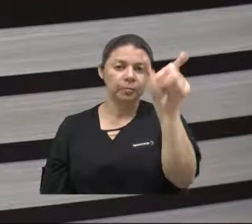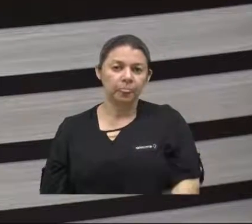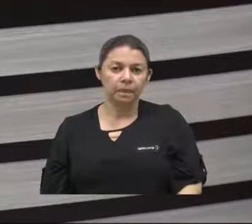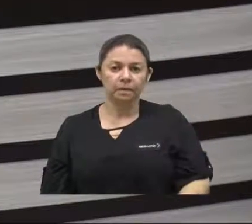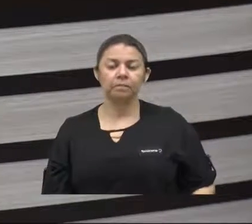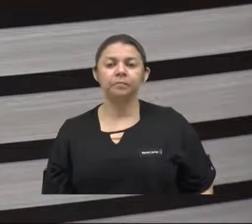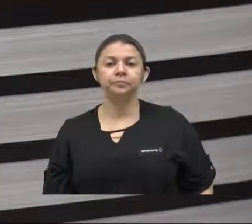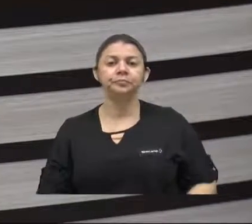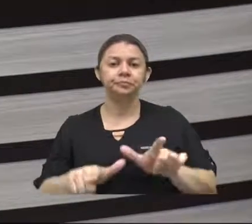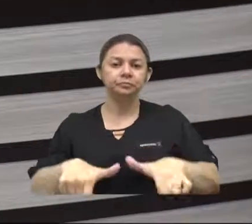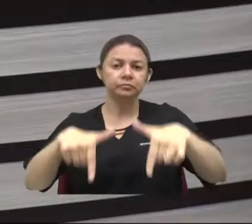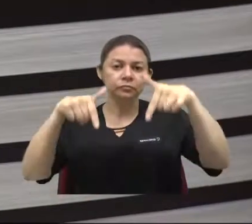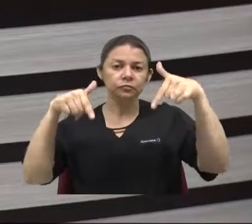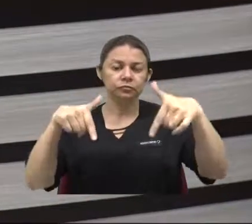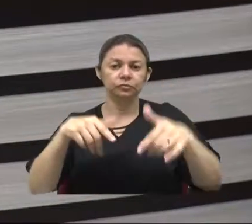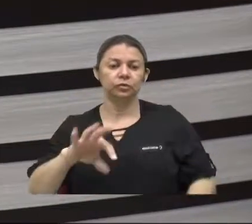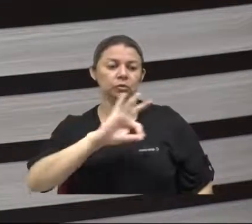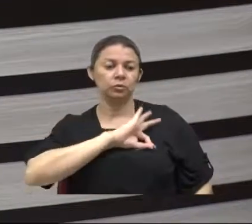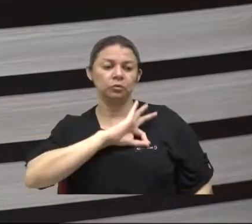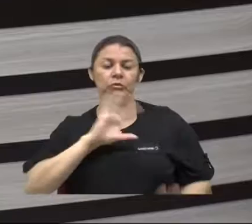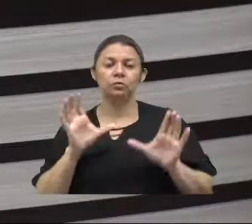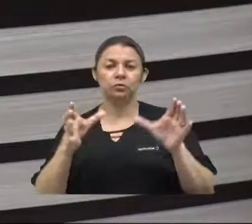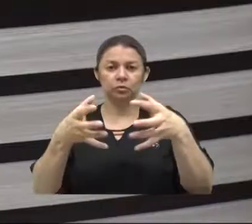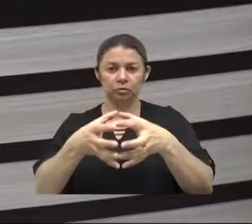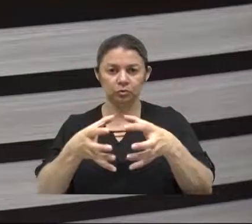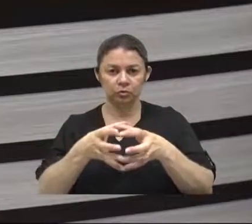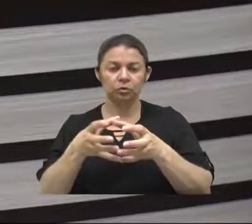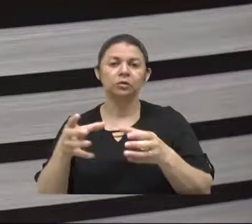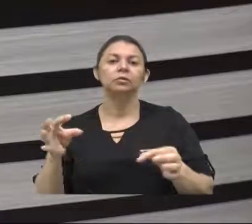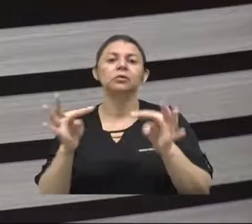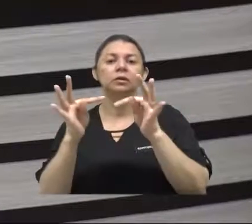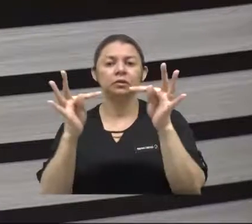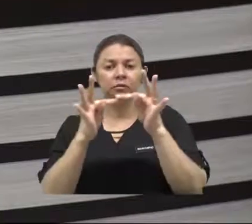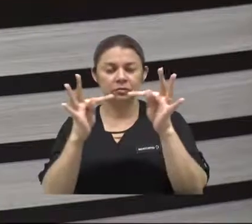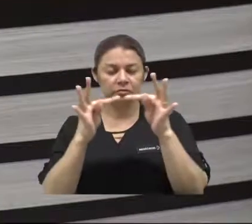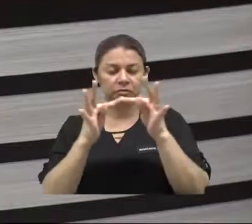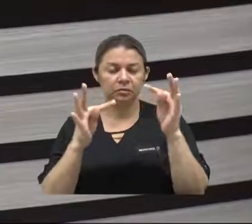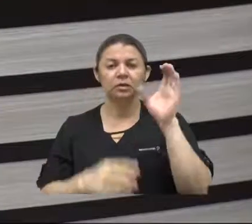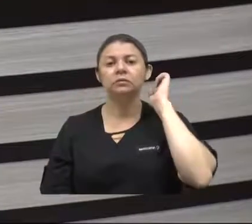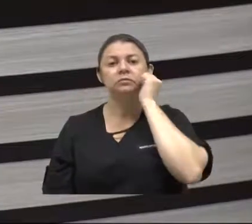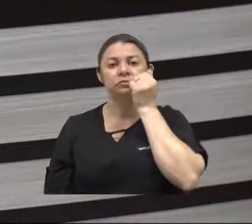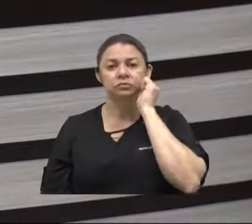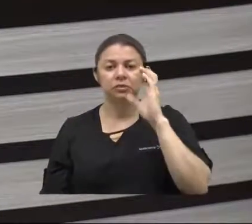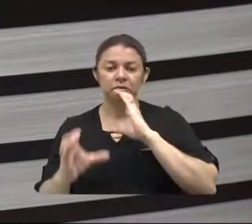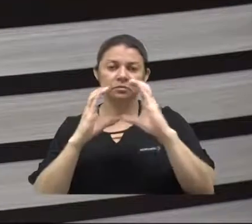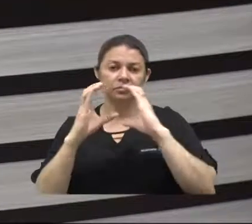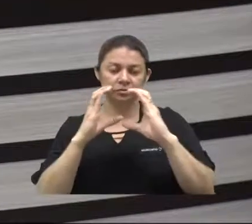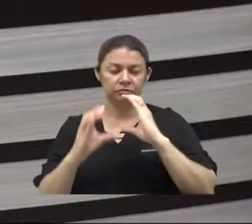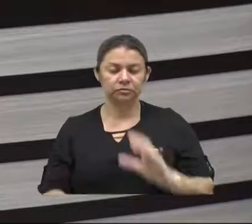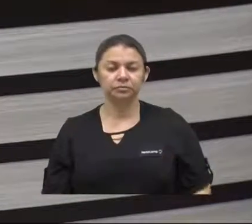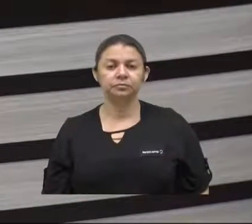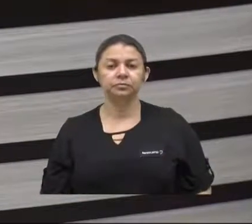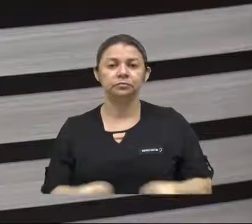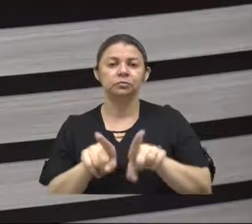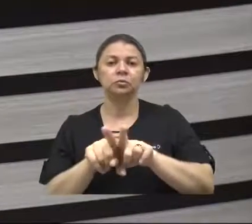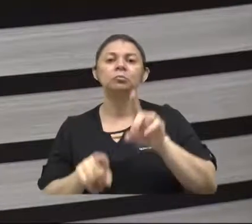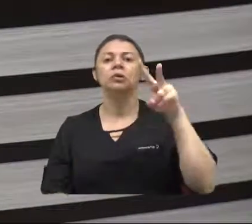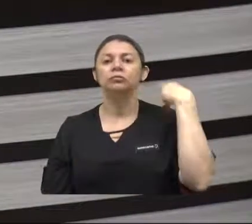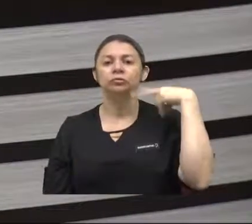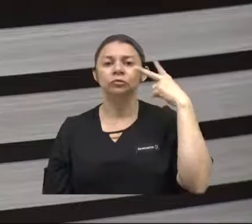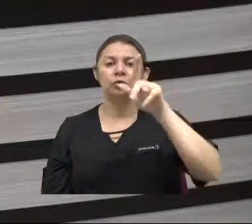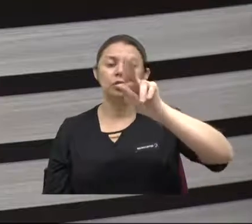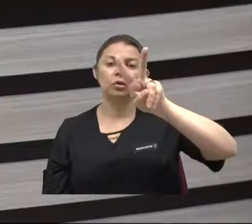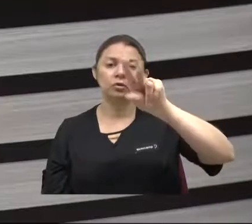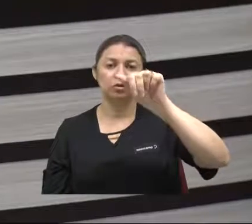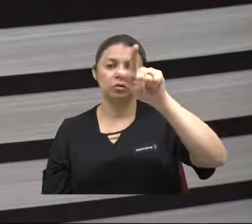integrantes da Polícia Civil e da Polícia Técnico-Científica e da outras providências. Vereador Wagner Barbosa. Encaminhe-se às comissões competentes. Não há